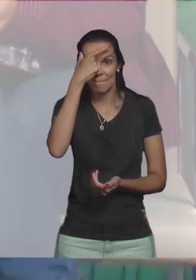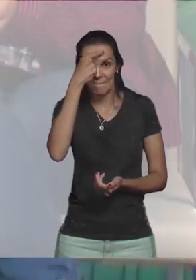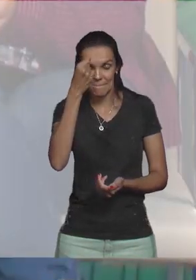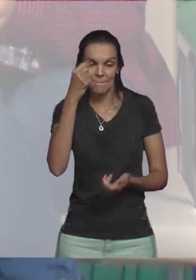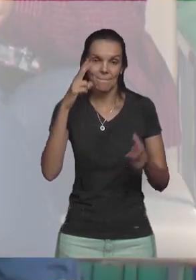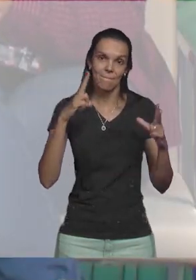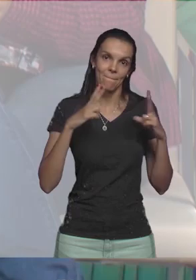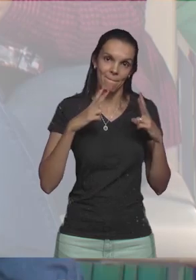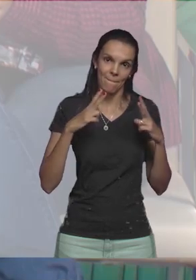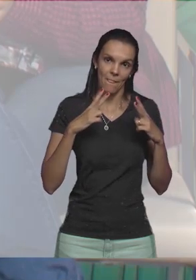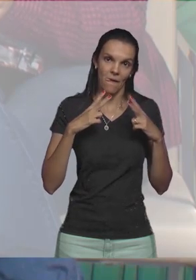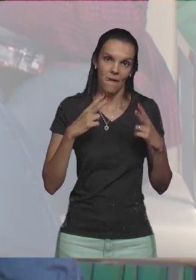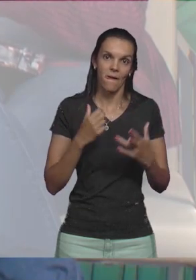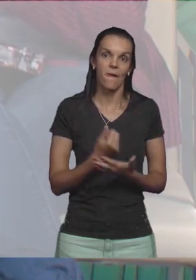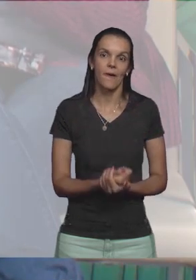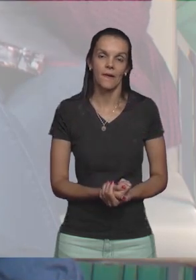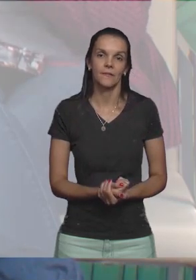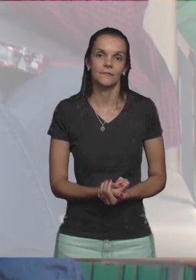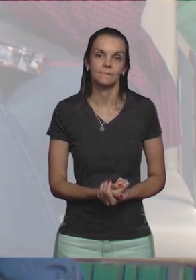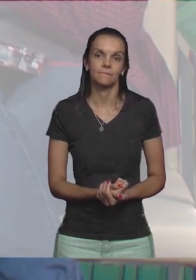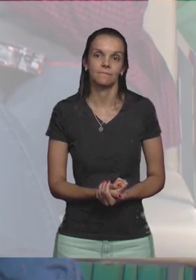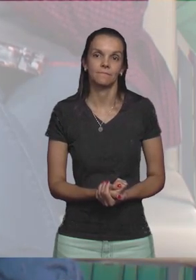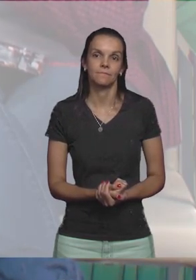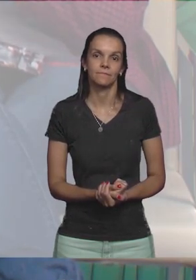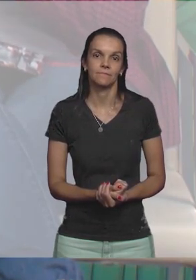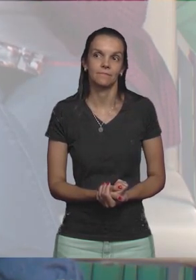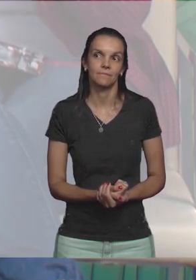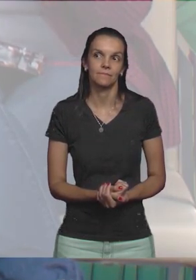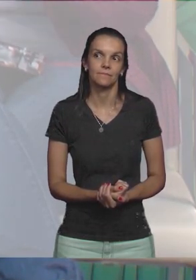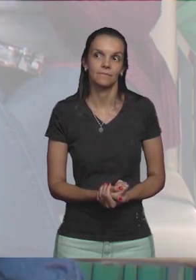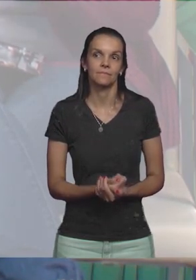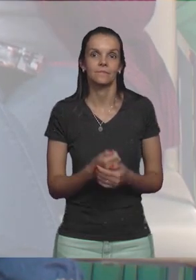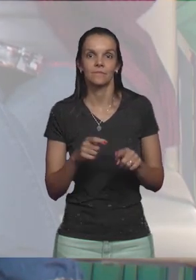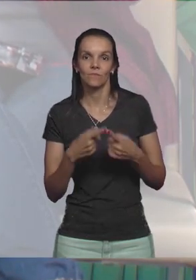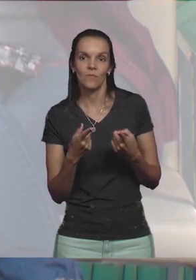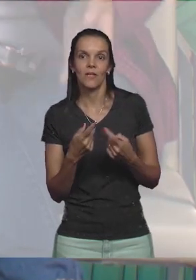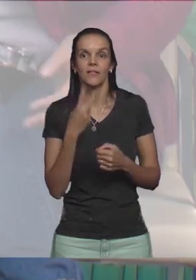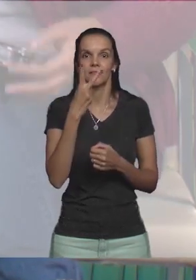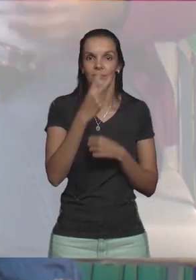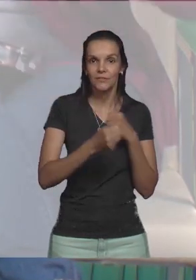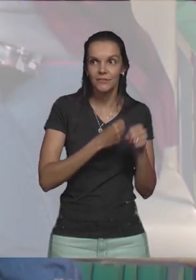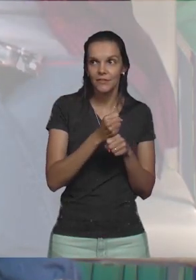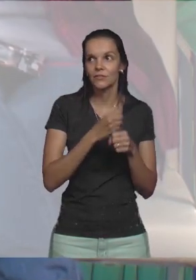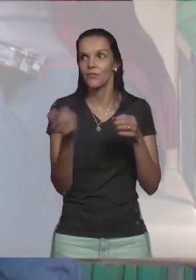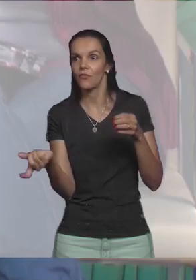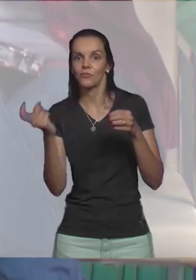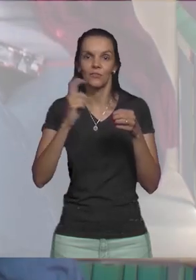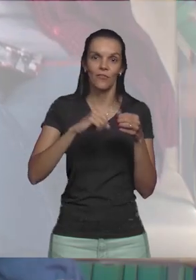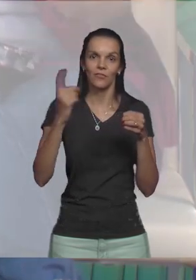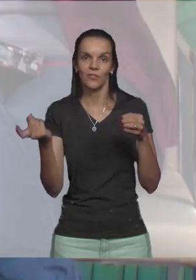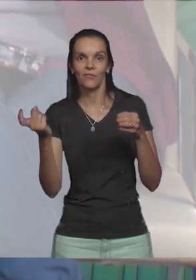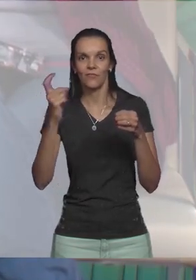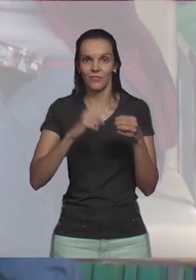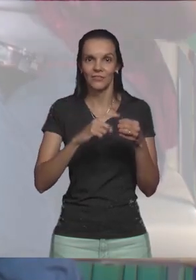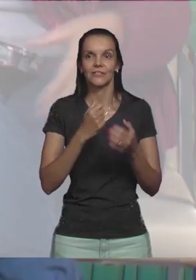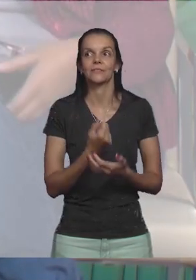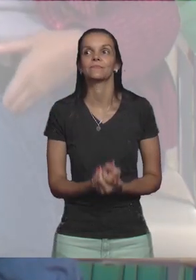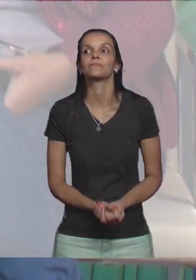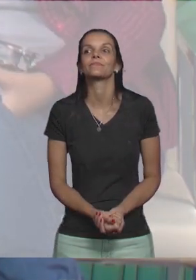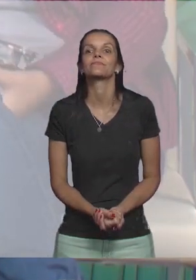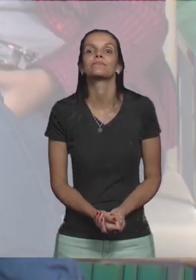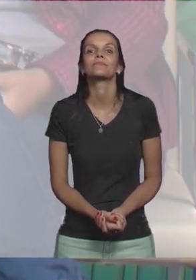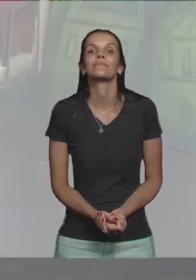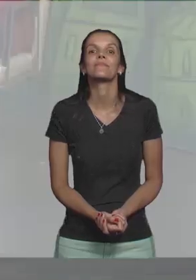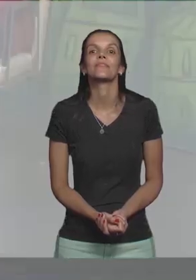têm cotas, e aí eles vão dizer, não, mas a gente não devia. Passa 2 anos, não tem, volta 1 ano, tem, é um balanço,